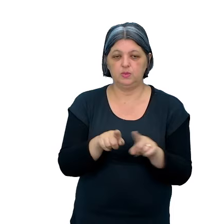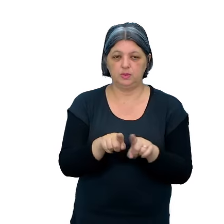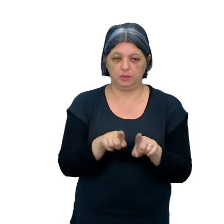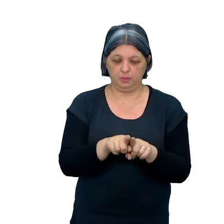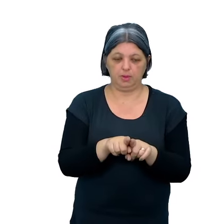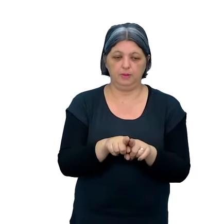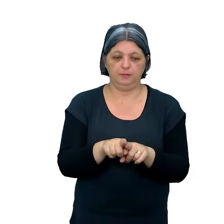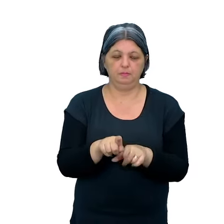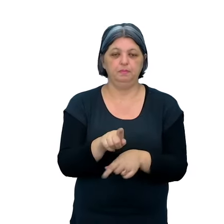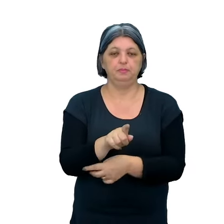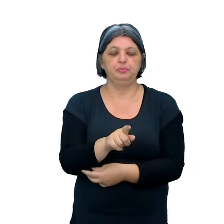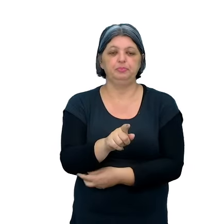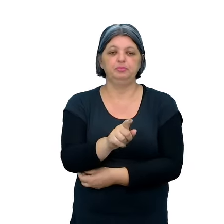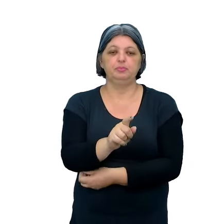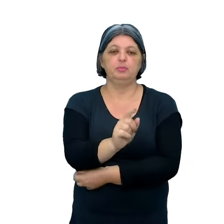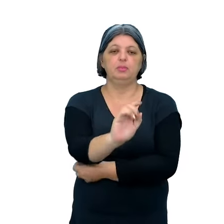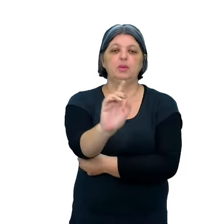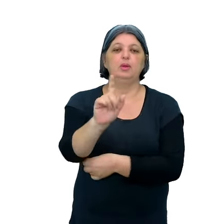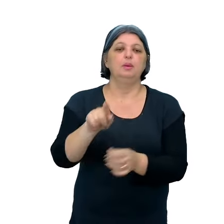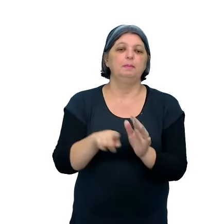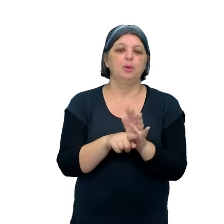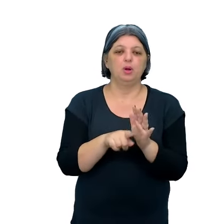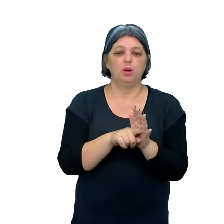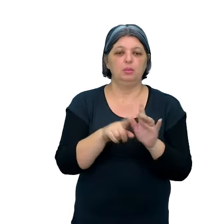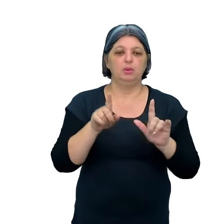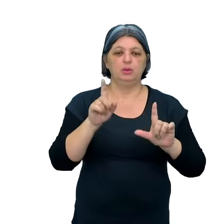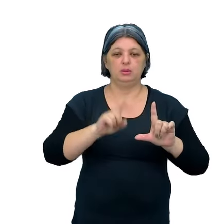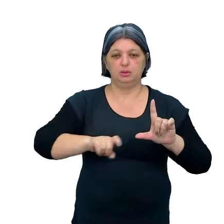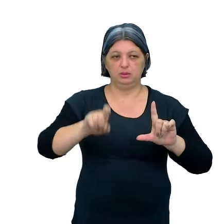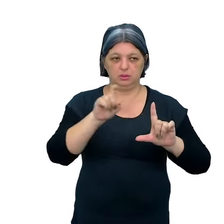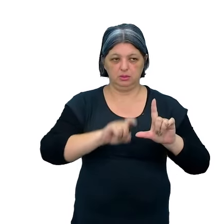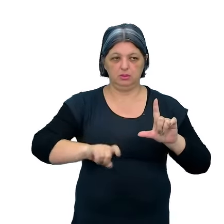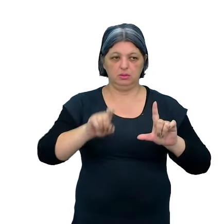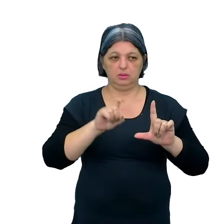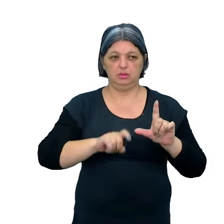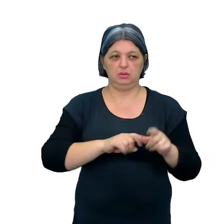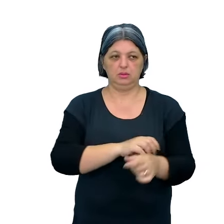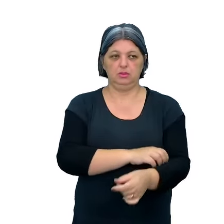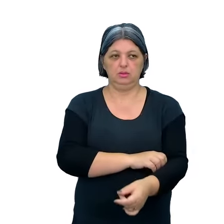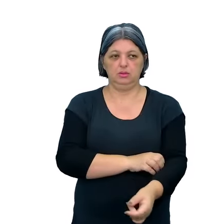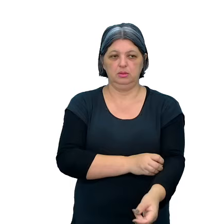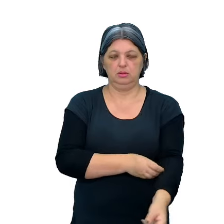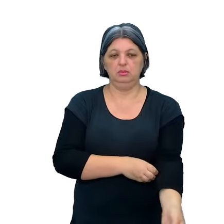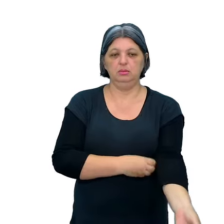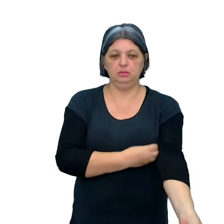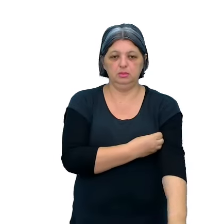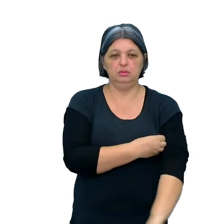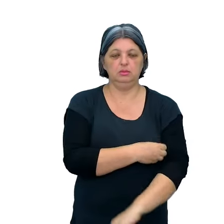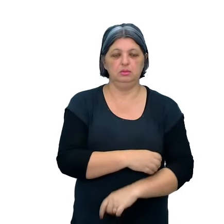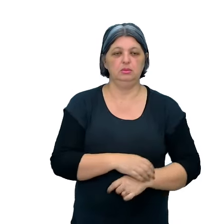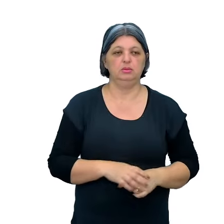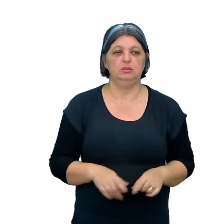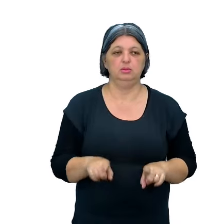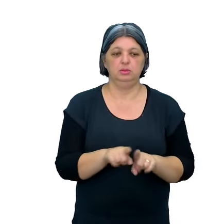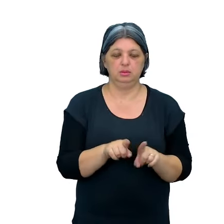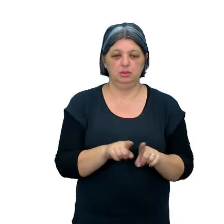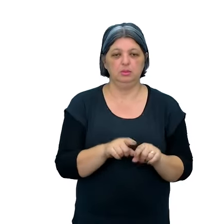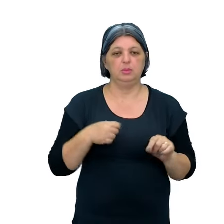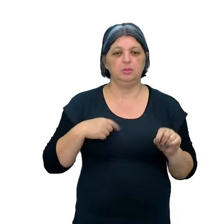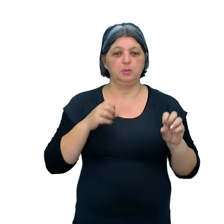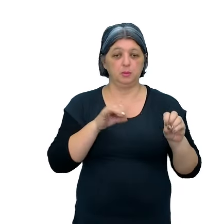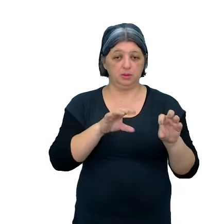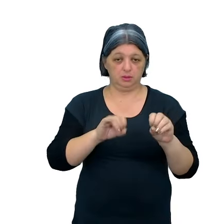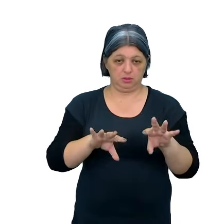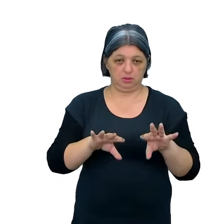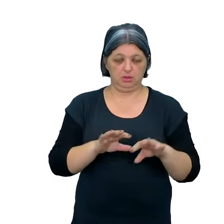né, do evento da digitalização, da internet, né? O ensino também permite